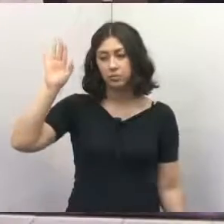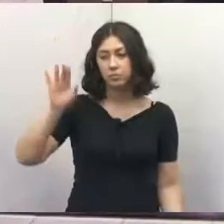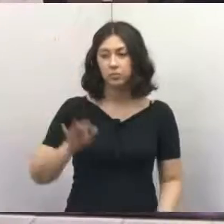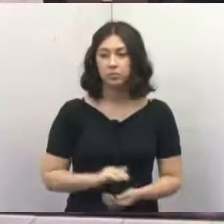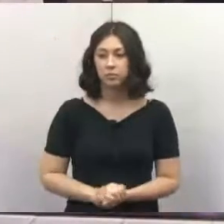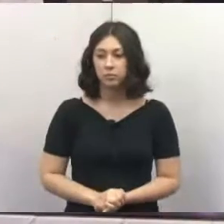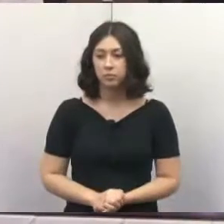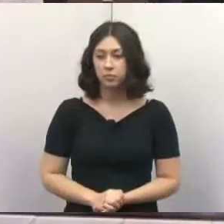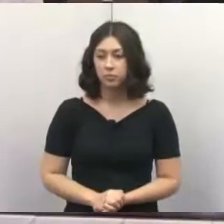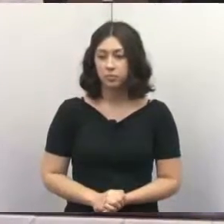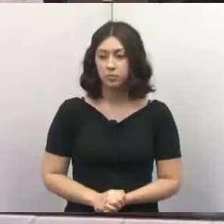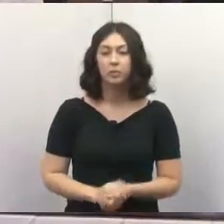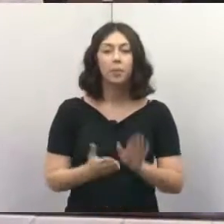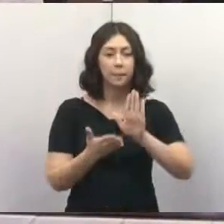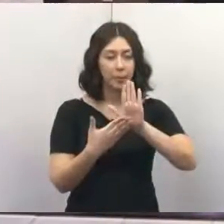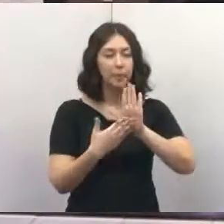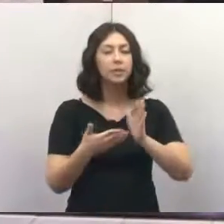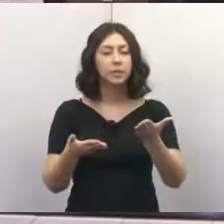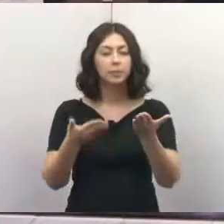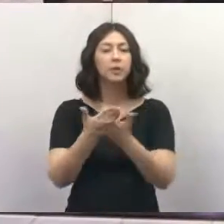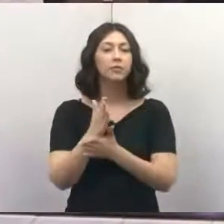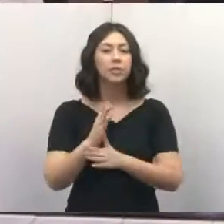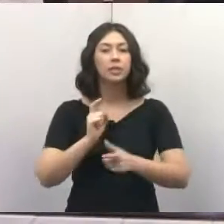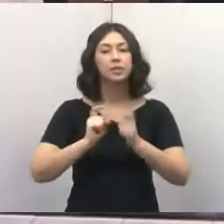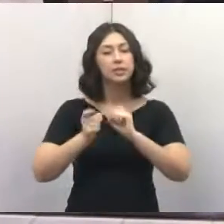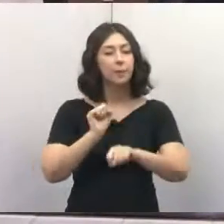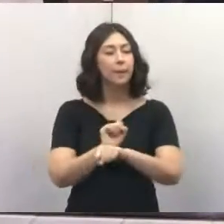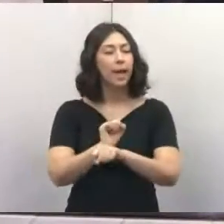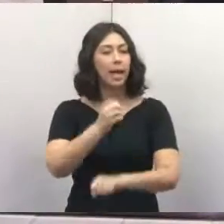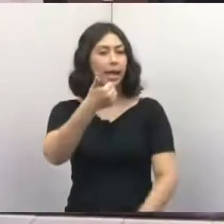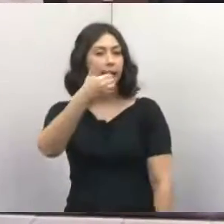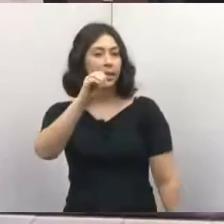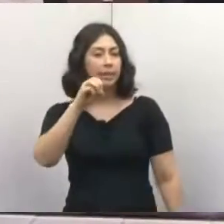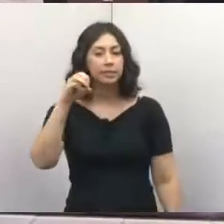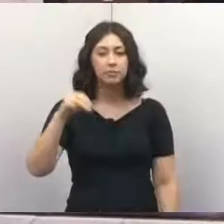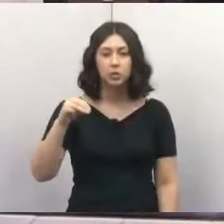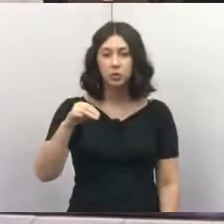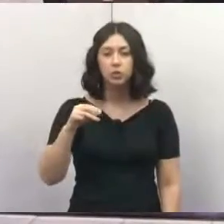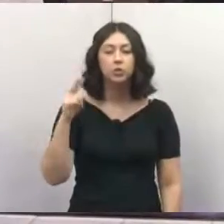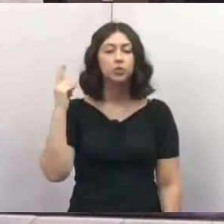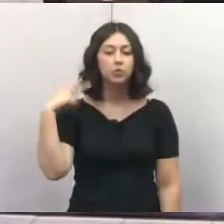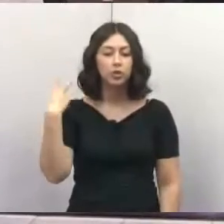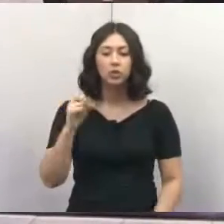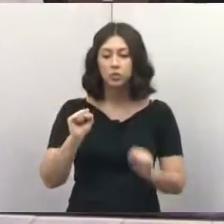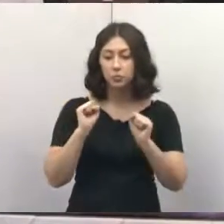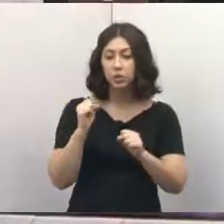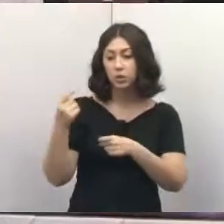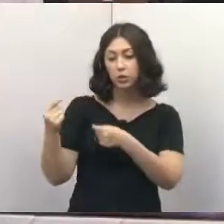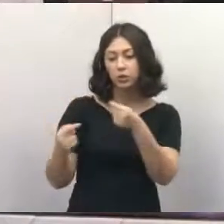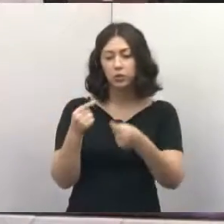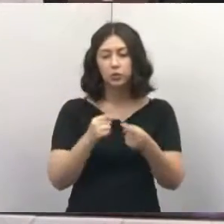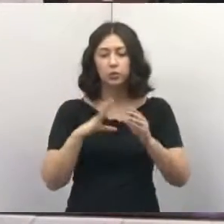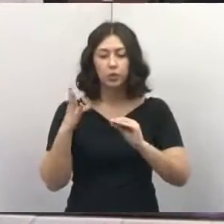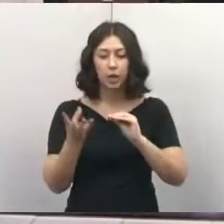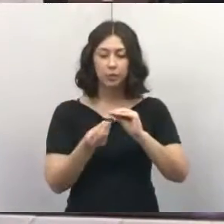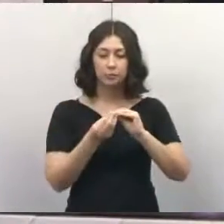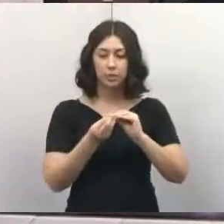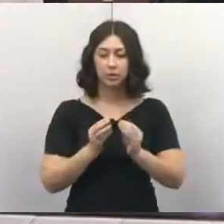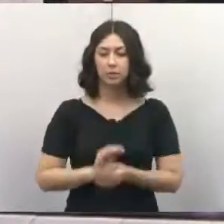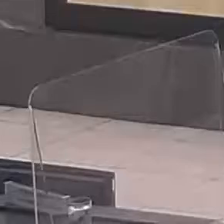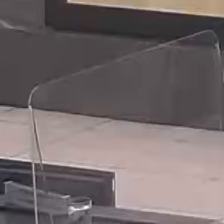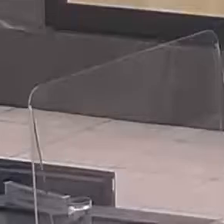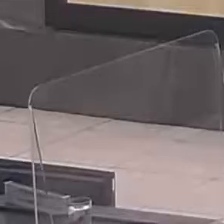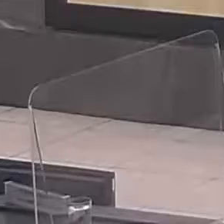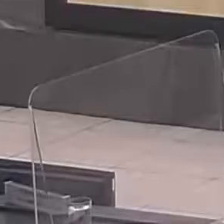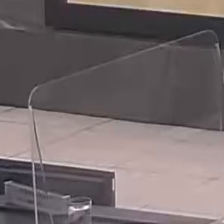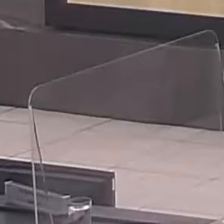braços. Proposta aprovada. A sessão está suspensa por 10 minutos para que os vereadores possam discutir sobre a emenda do projeto.